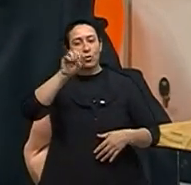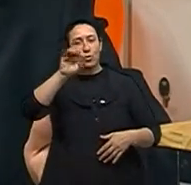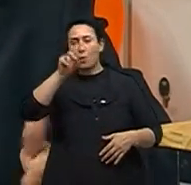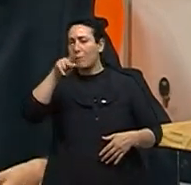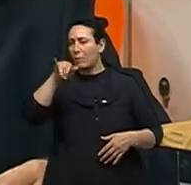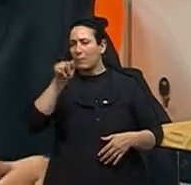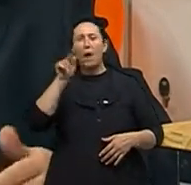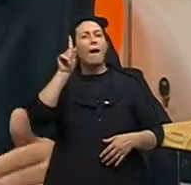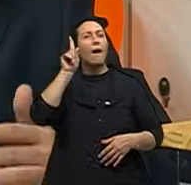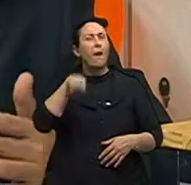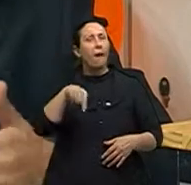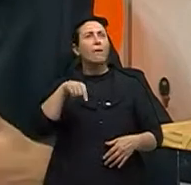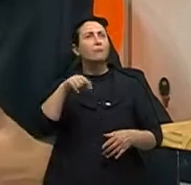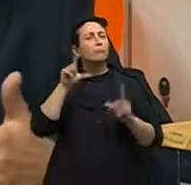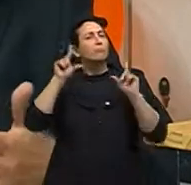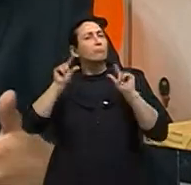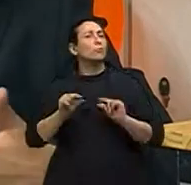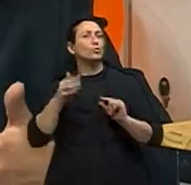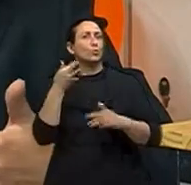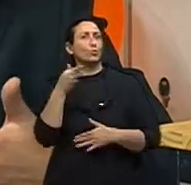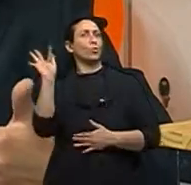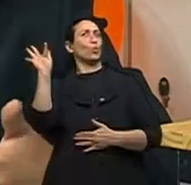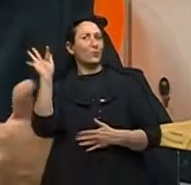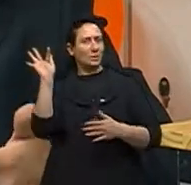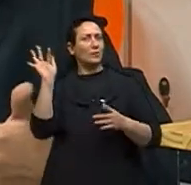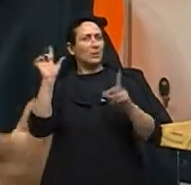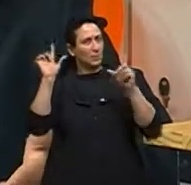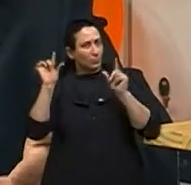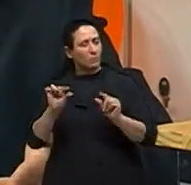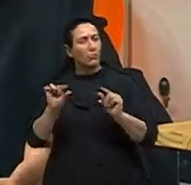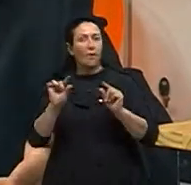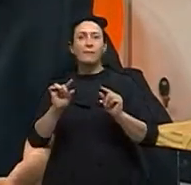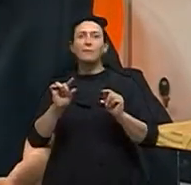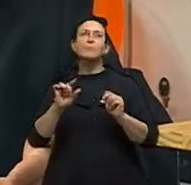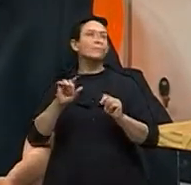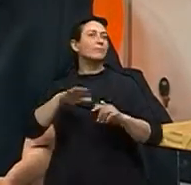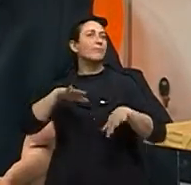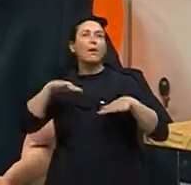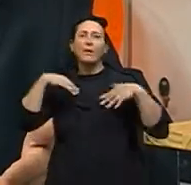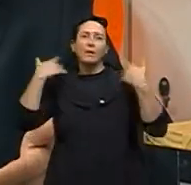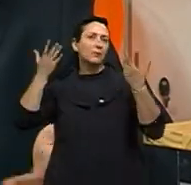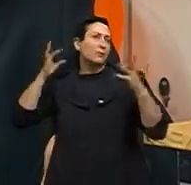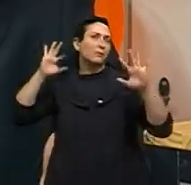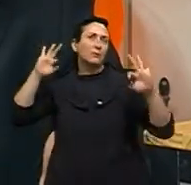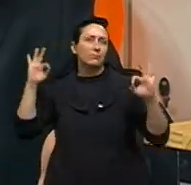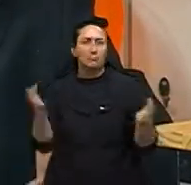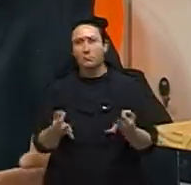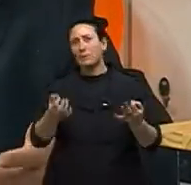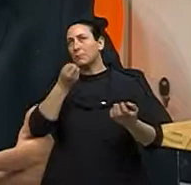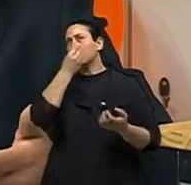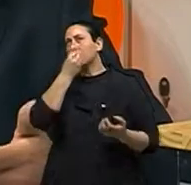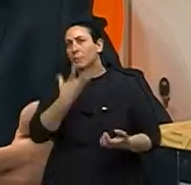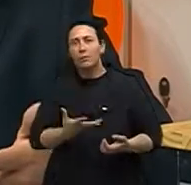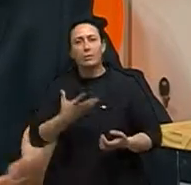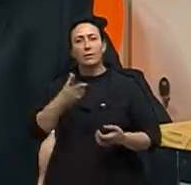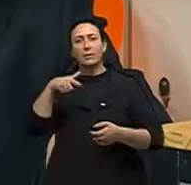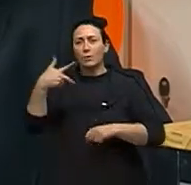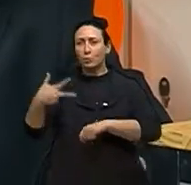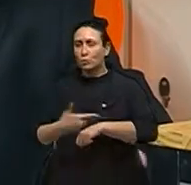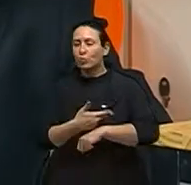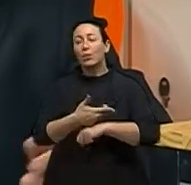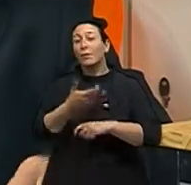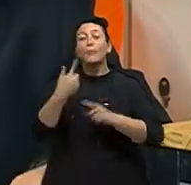menor mas esse não tem grandes benefícios a mais tá a cirurgia da